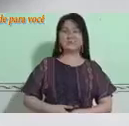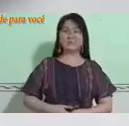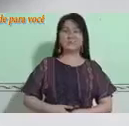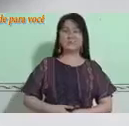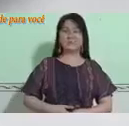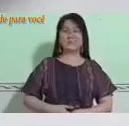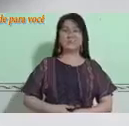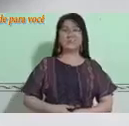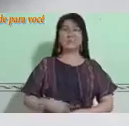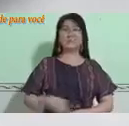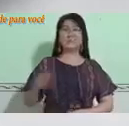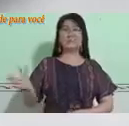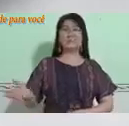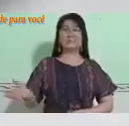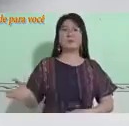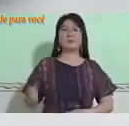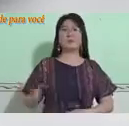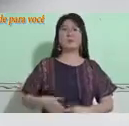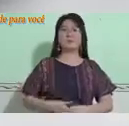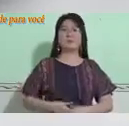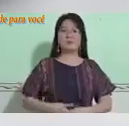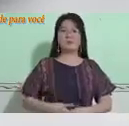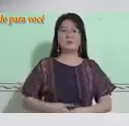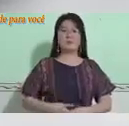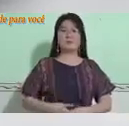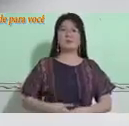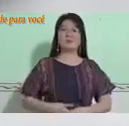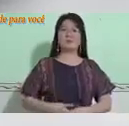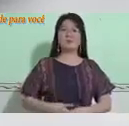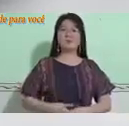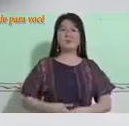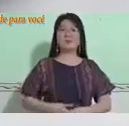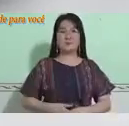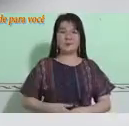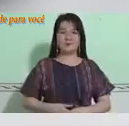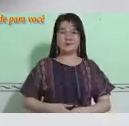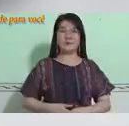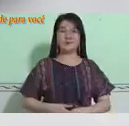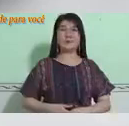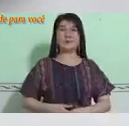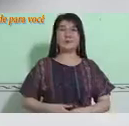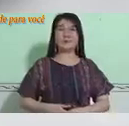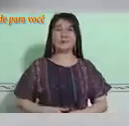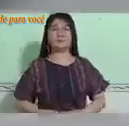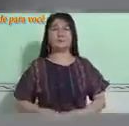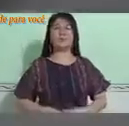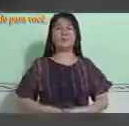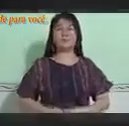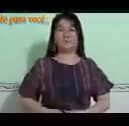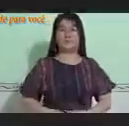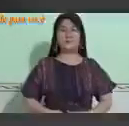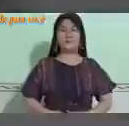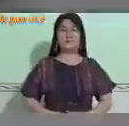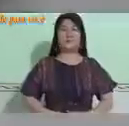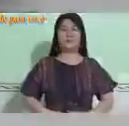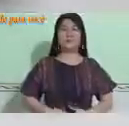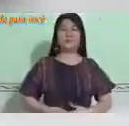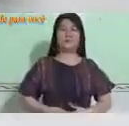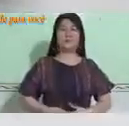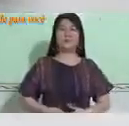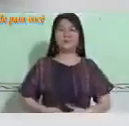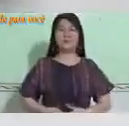É importante lembrar que a melhor maneira de confirmar a suspeita de gravidez é ir no ginecologista para fazer o